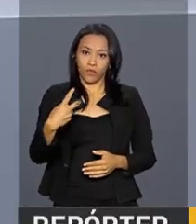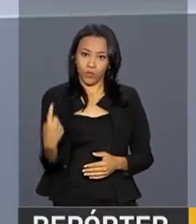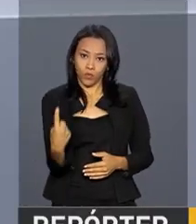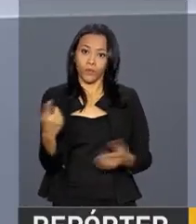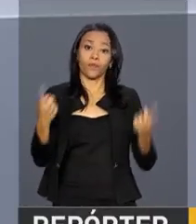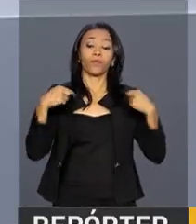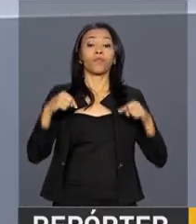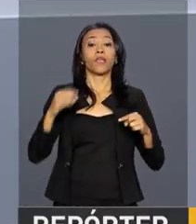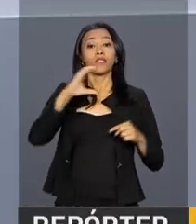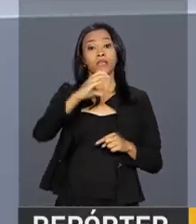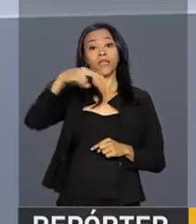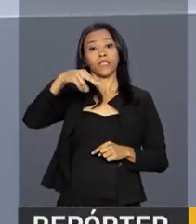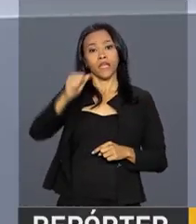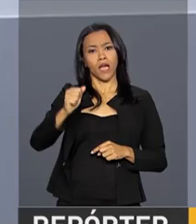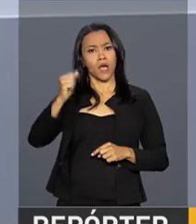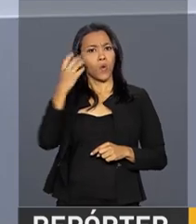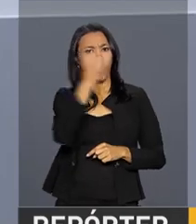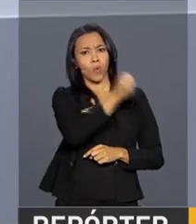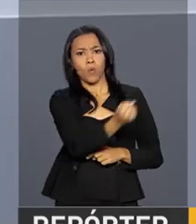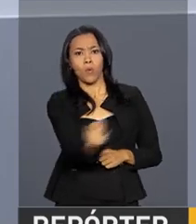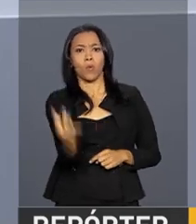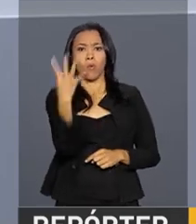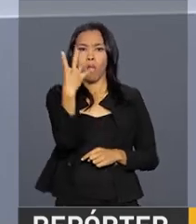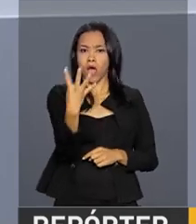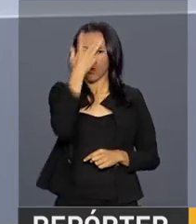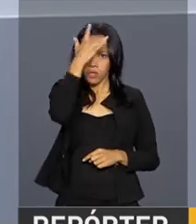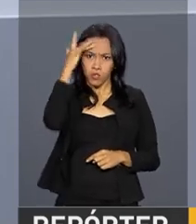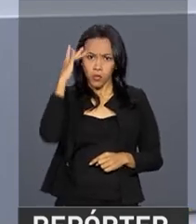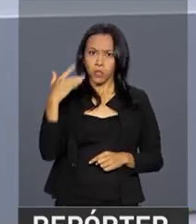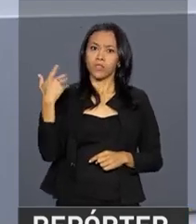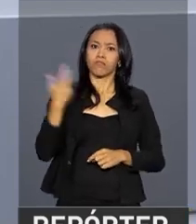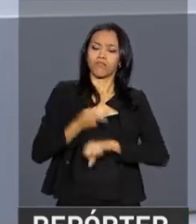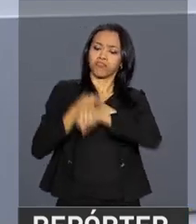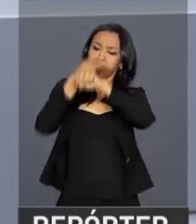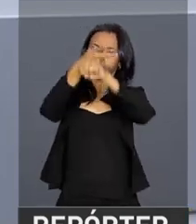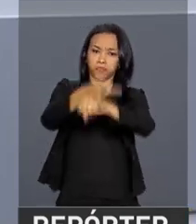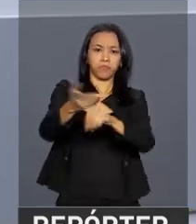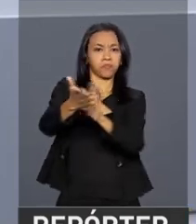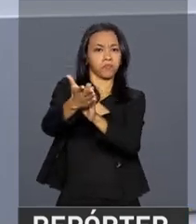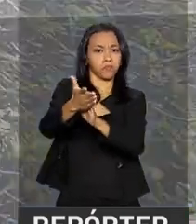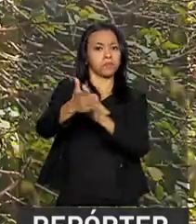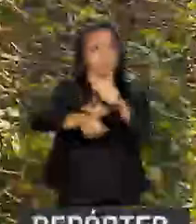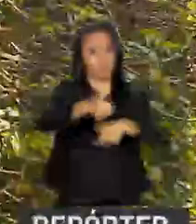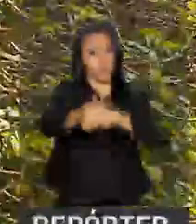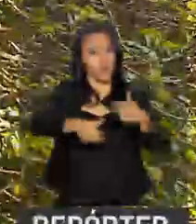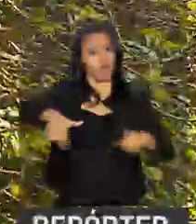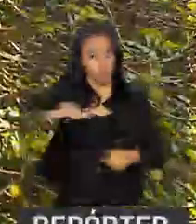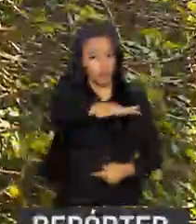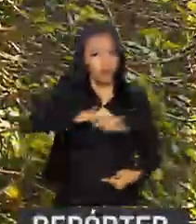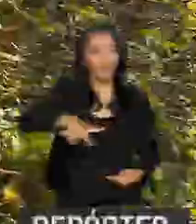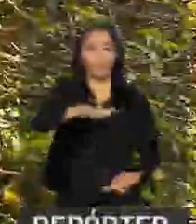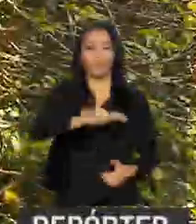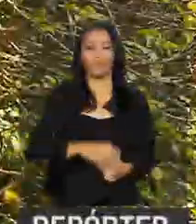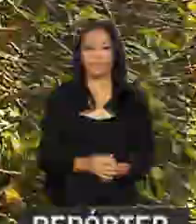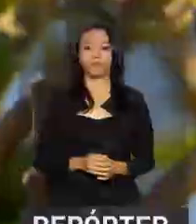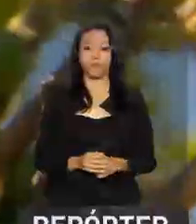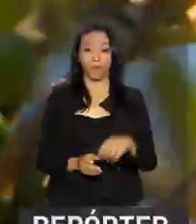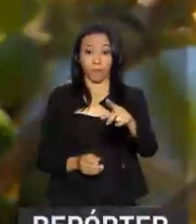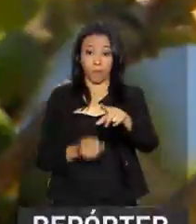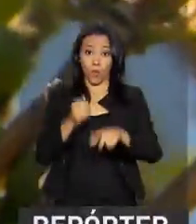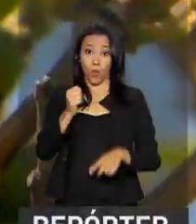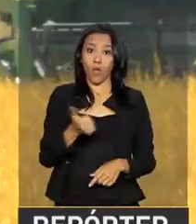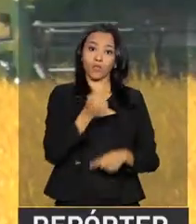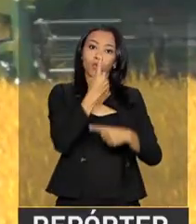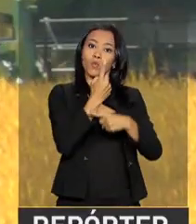quatro personalidades que se destacaram com ações para o desenvolvimento do setor quase um quarto da